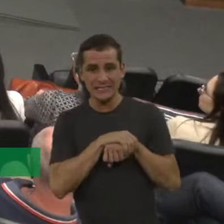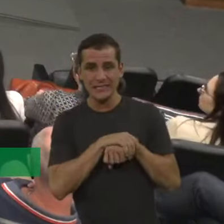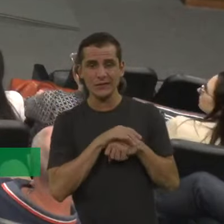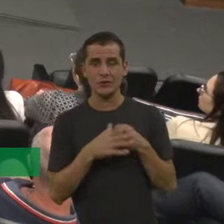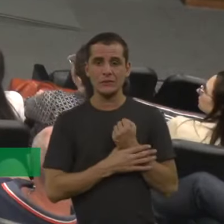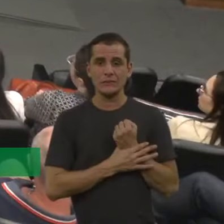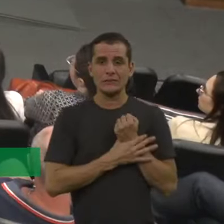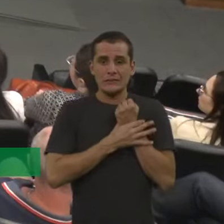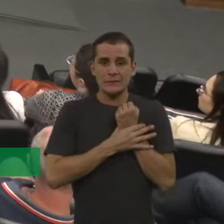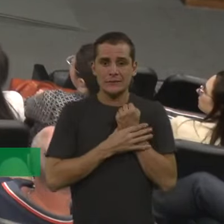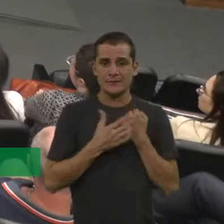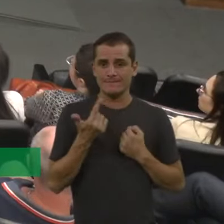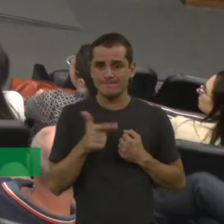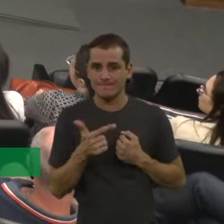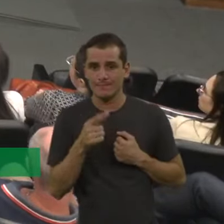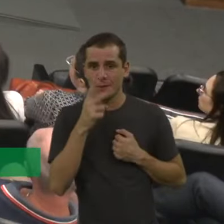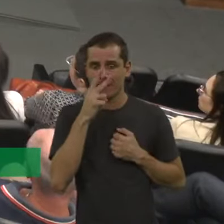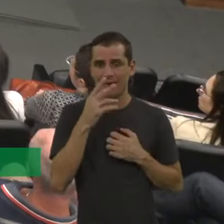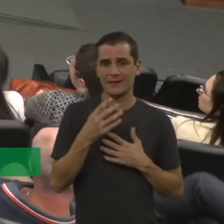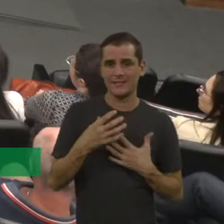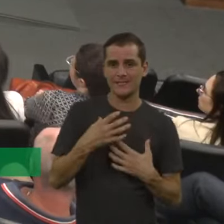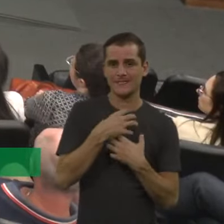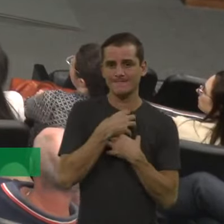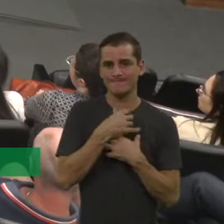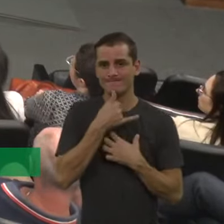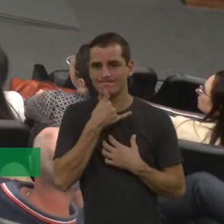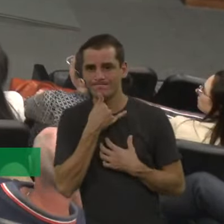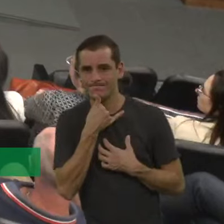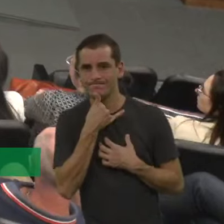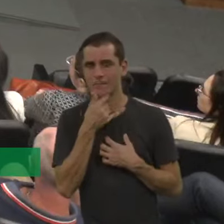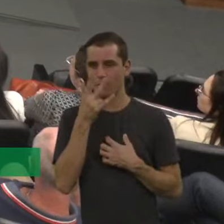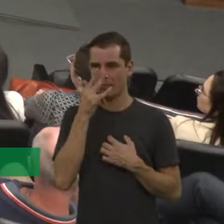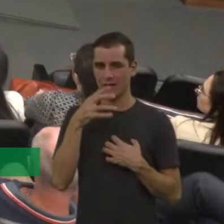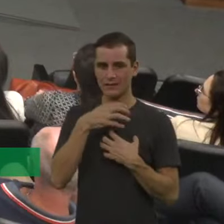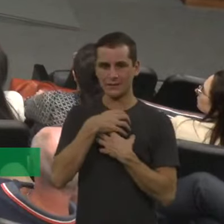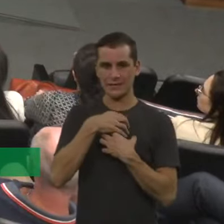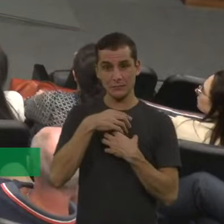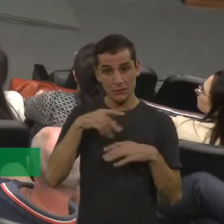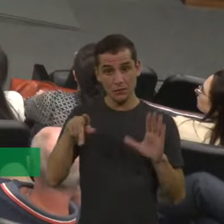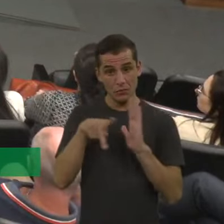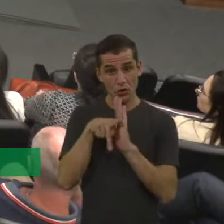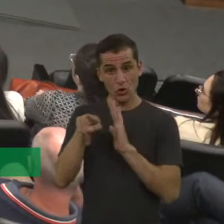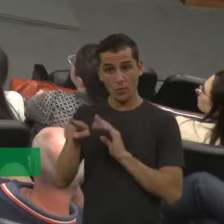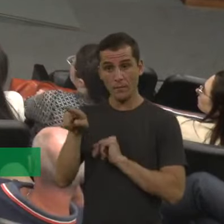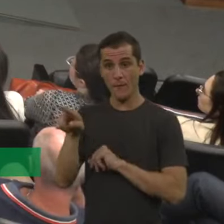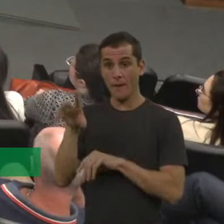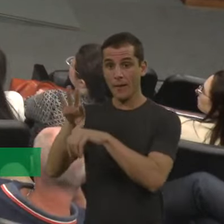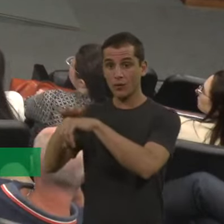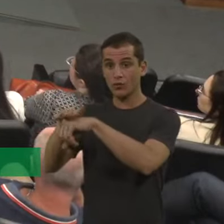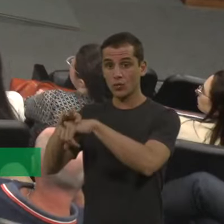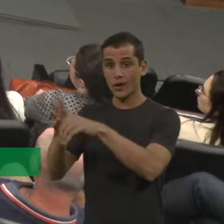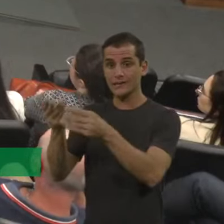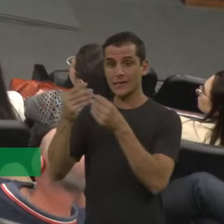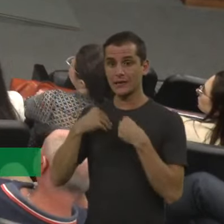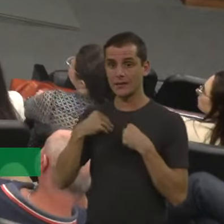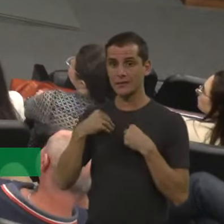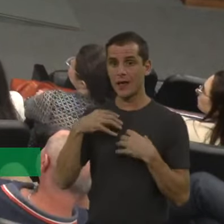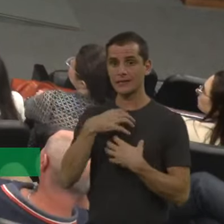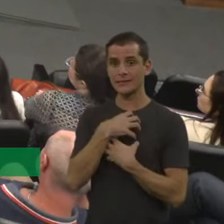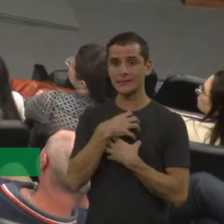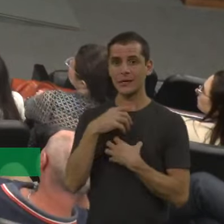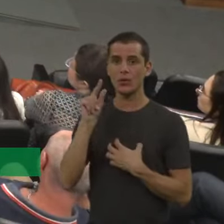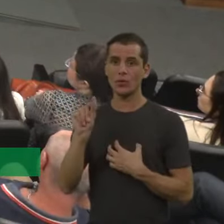pesar, são sentimentos relacionados àquela doença. Então, no questionário, são perguntas desse tipo. Você tem medo de